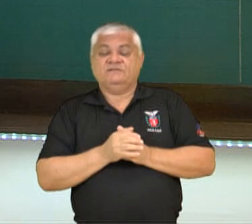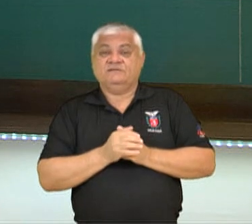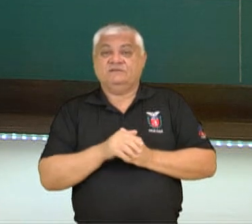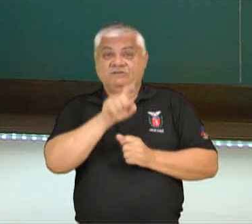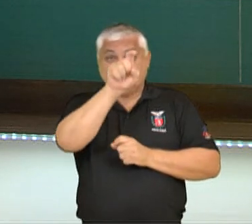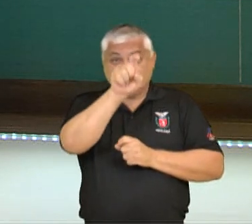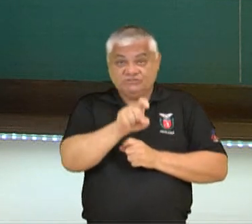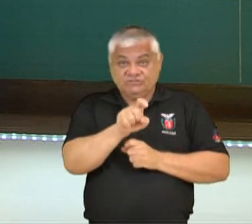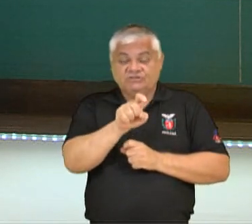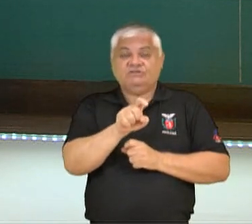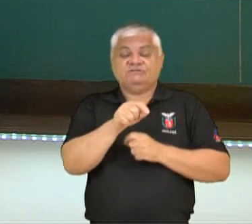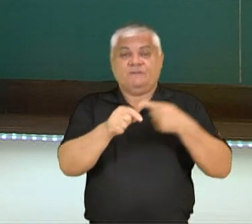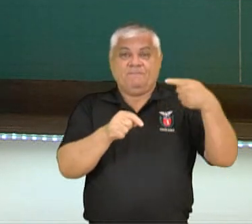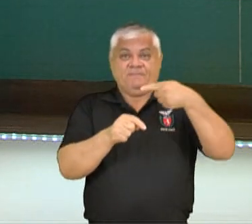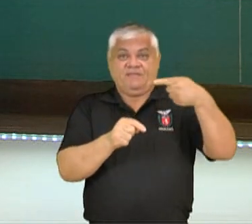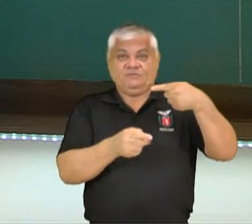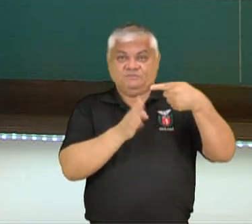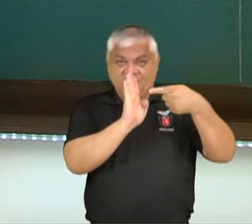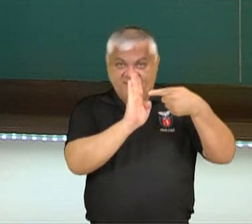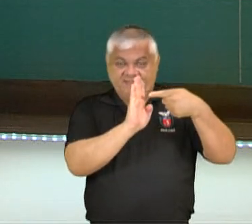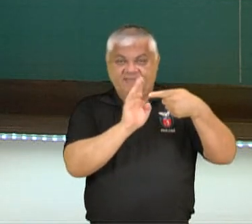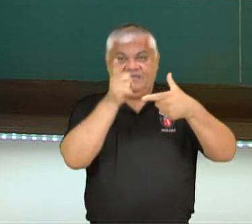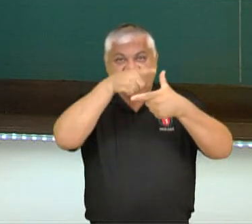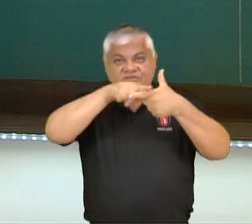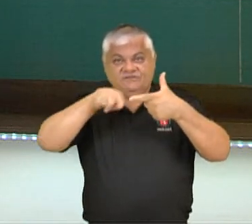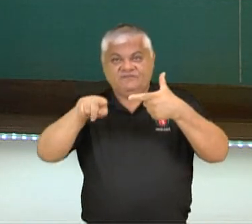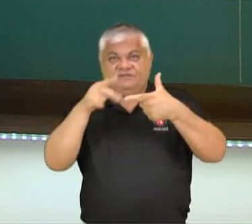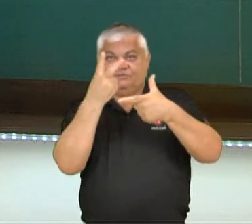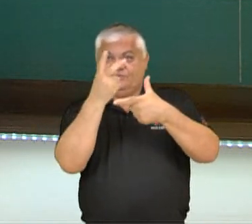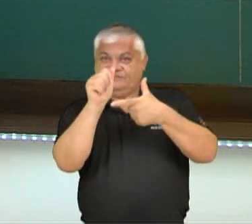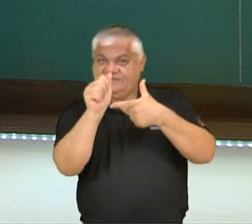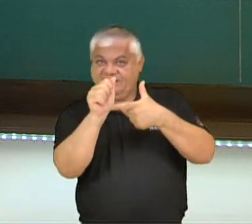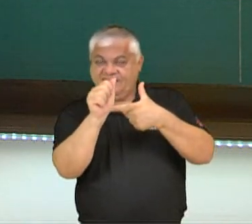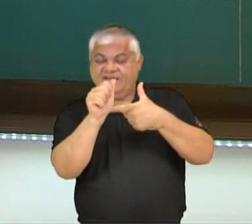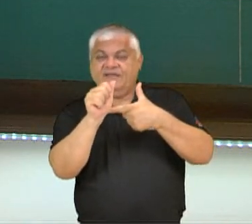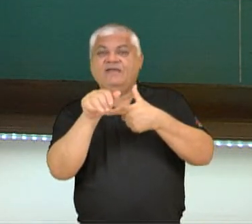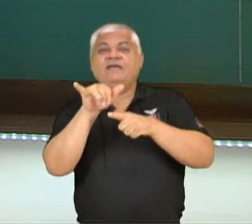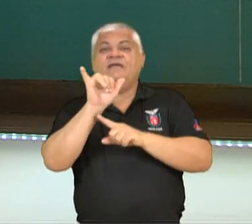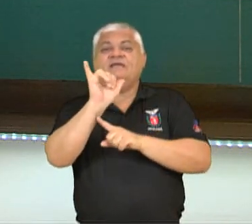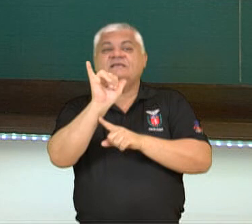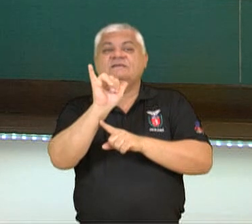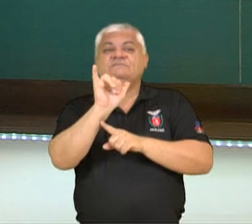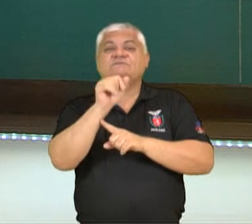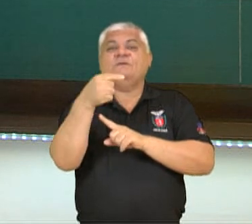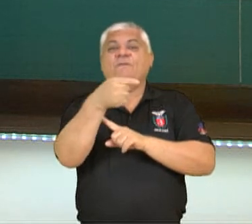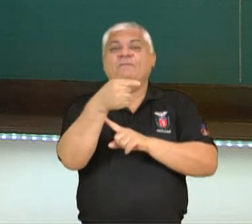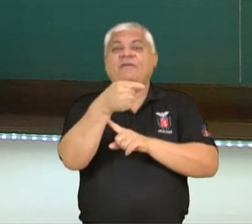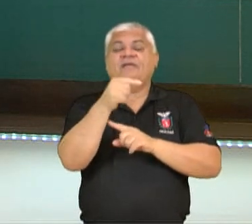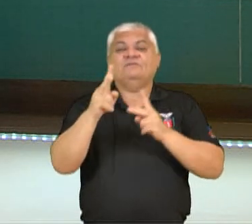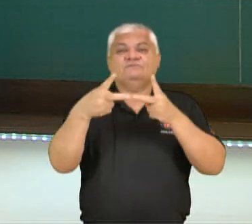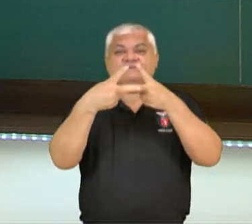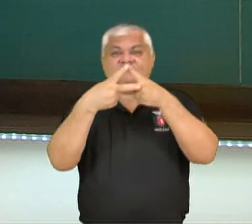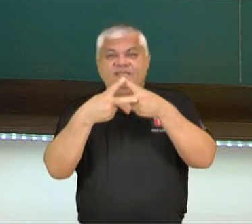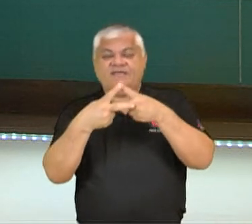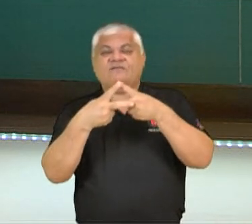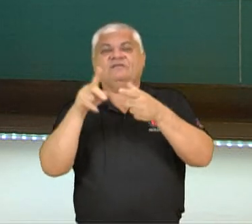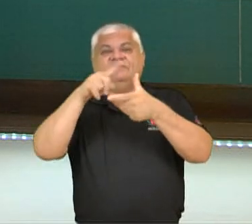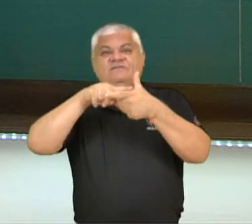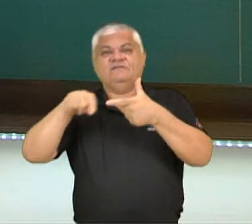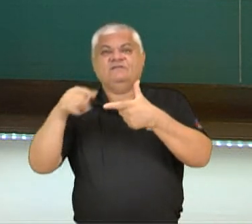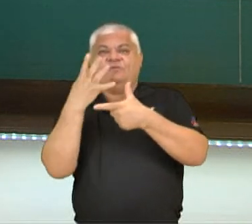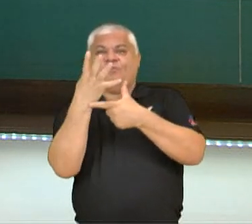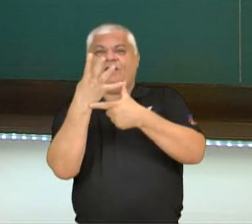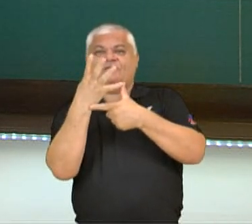x representado por menos b dividindo por 2a e o y menos delta dividindo por